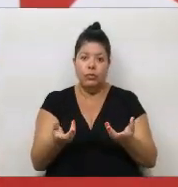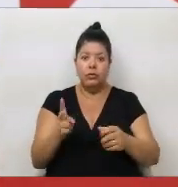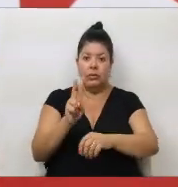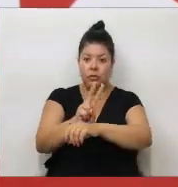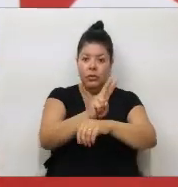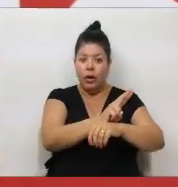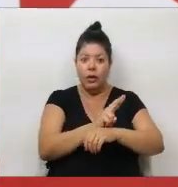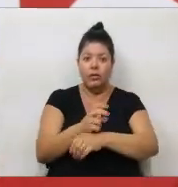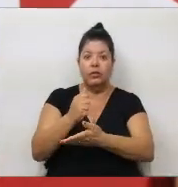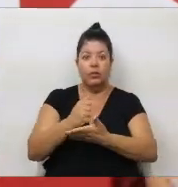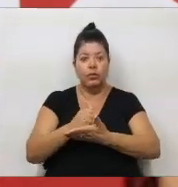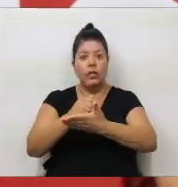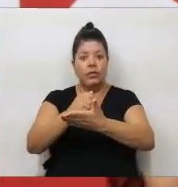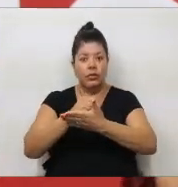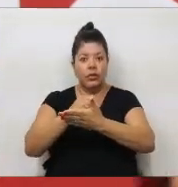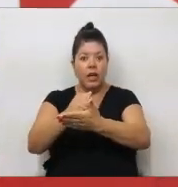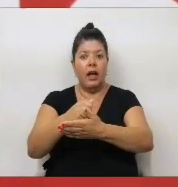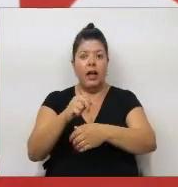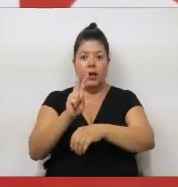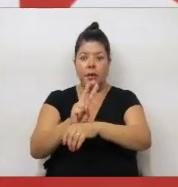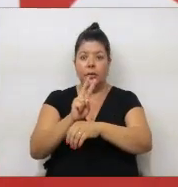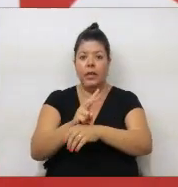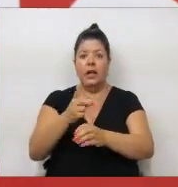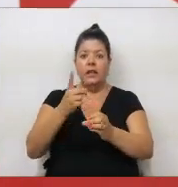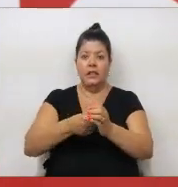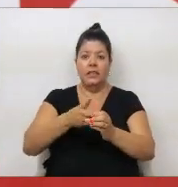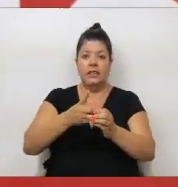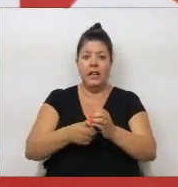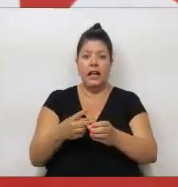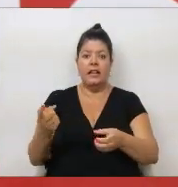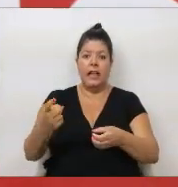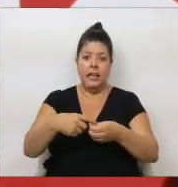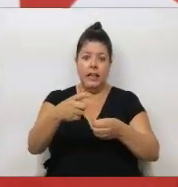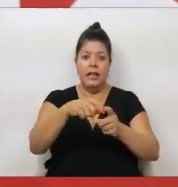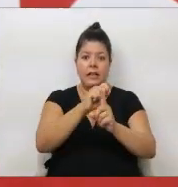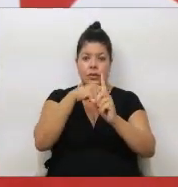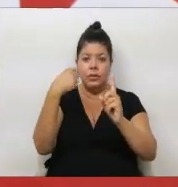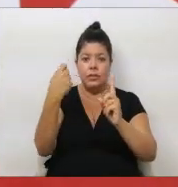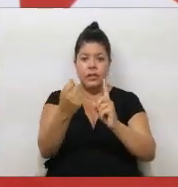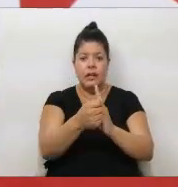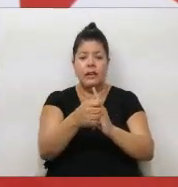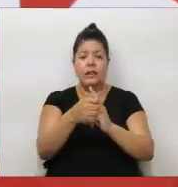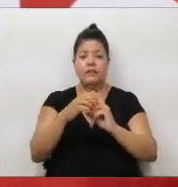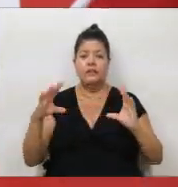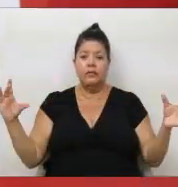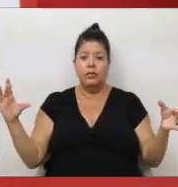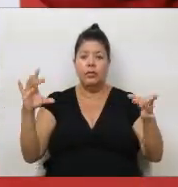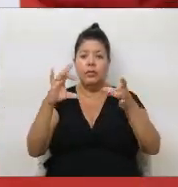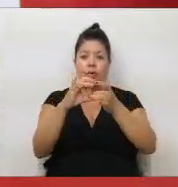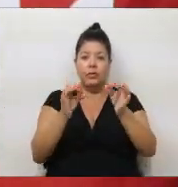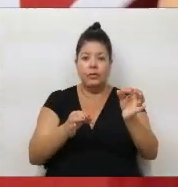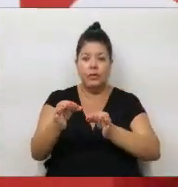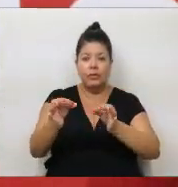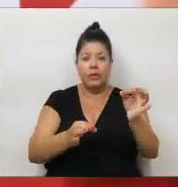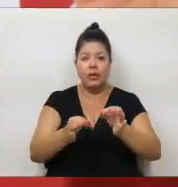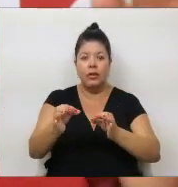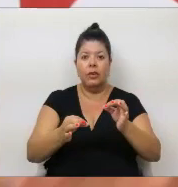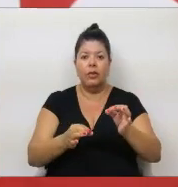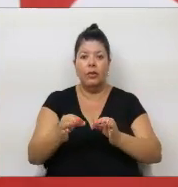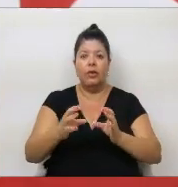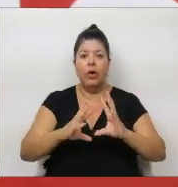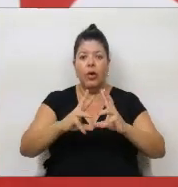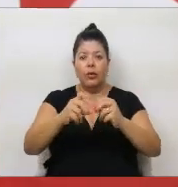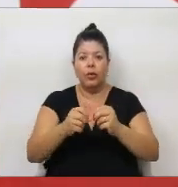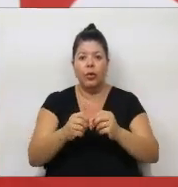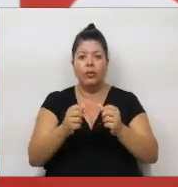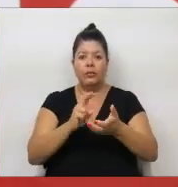que possam nos contribuir, aí entra a sociedade, todas as entidades organizadas, entra aí todas as entidades